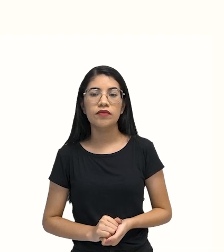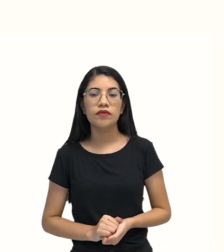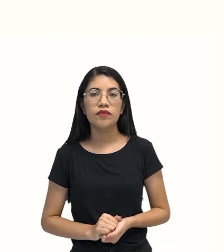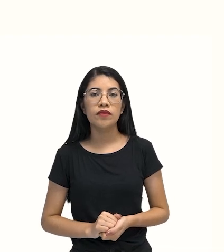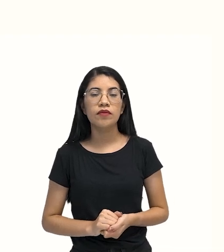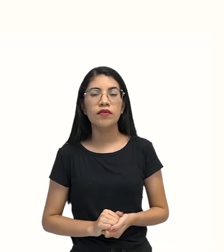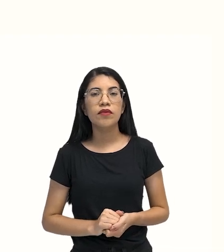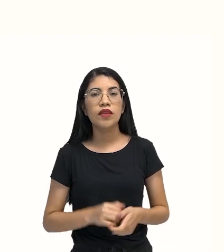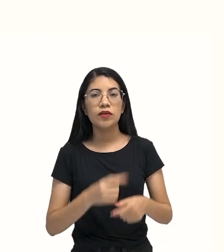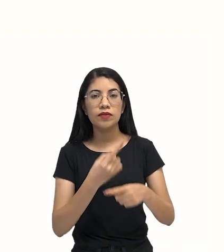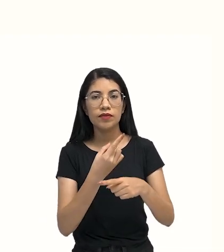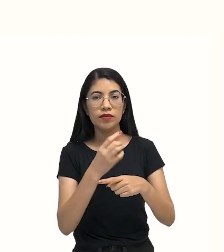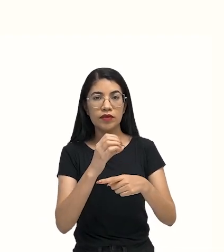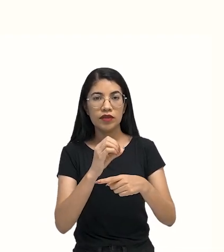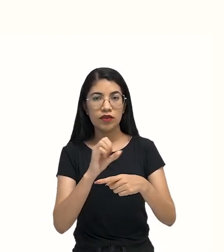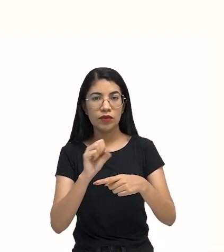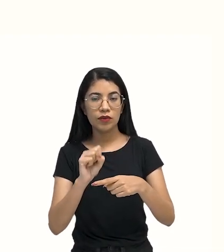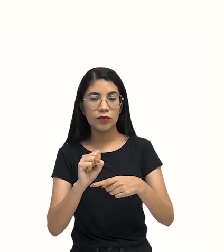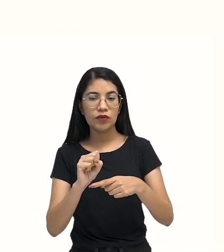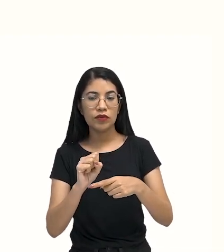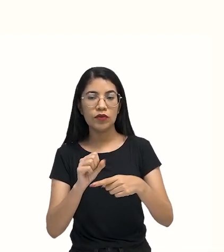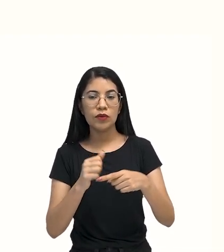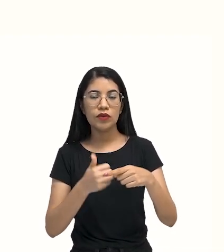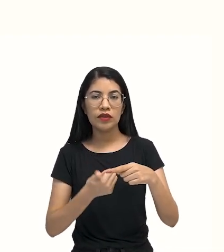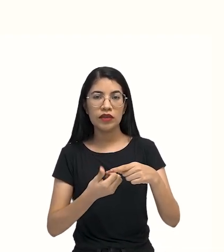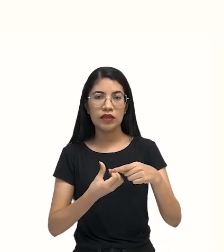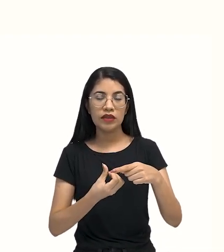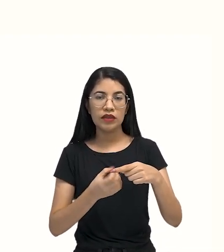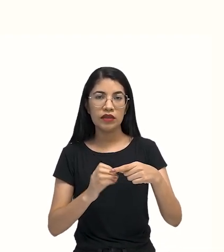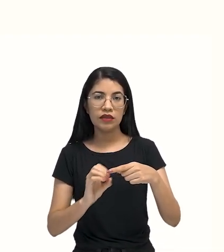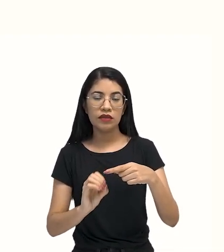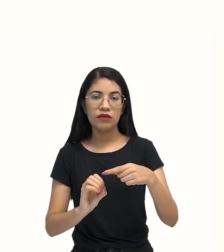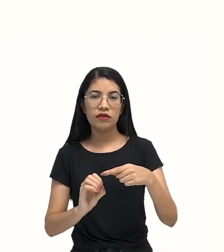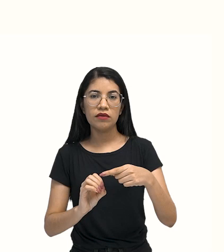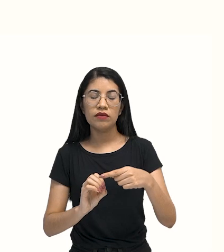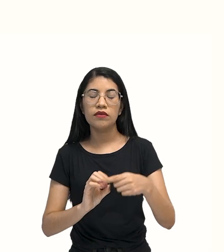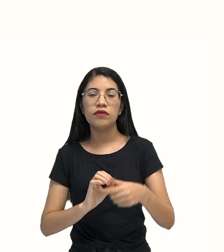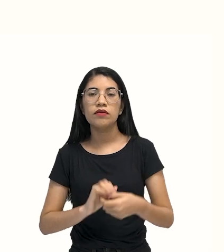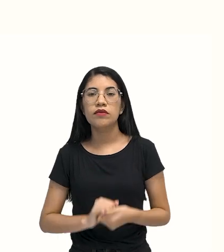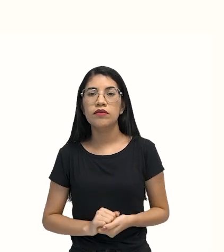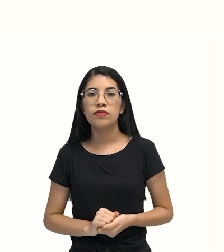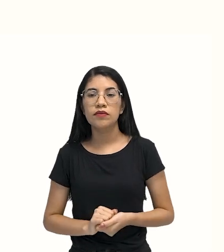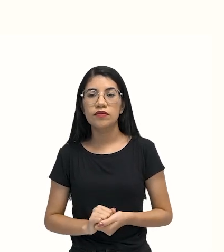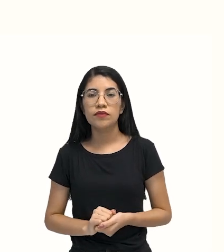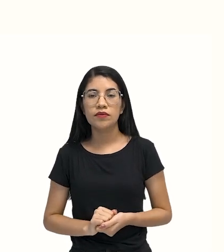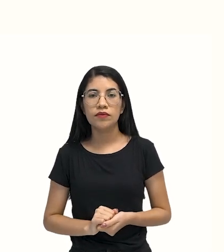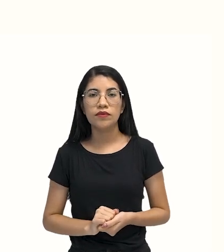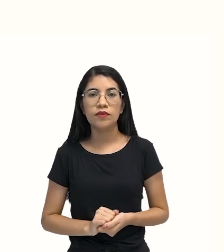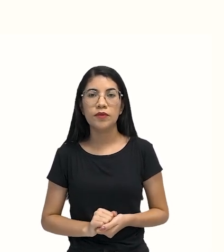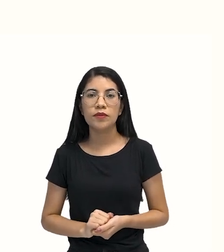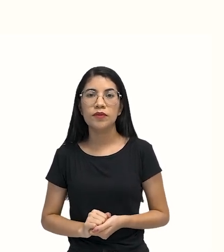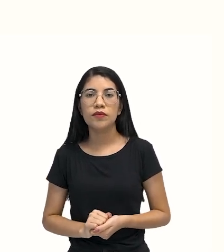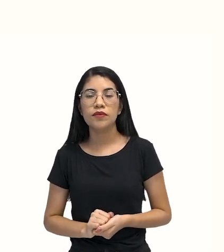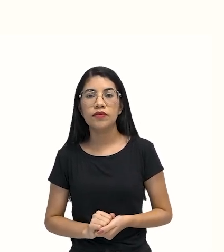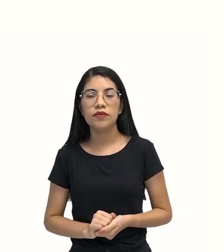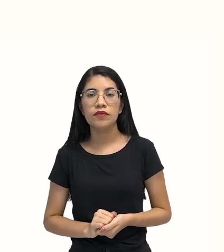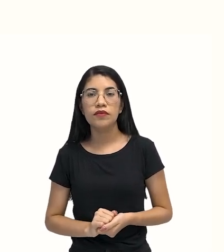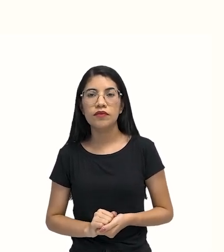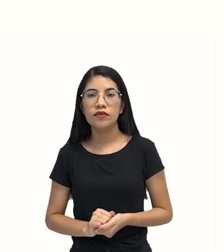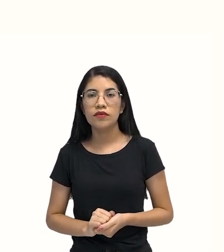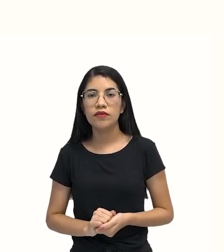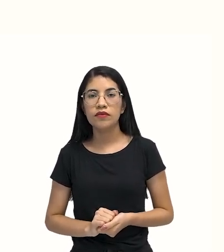108, dividido pelo total de arremessos que foram feitos, tá? Então vai ficar 108 dividido